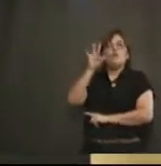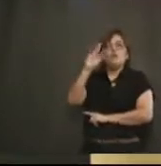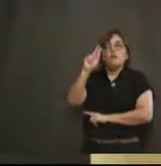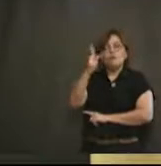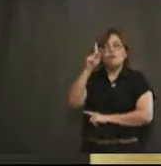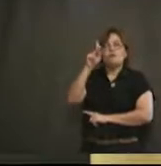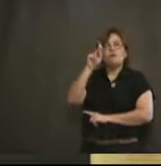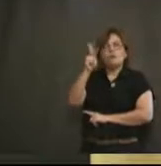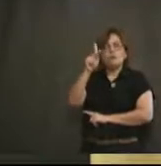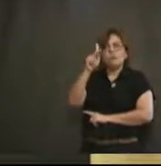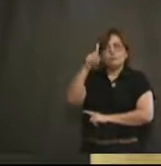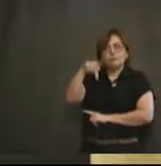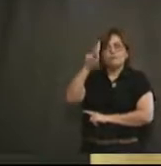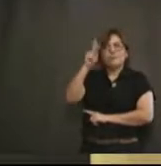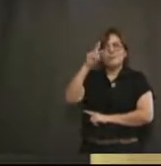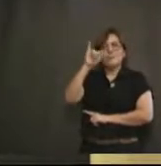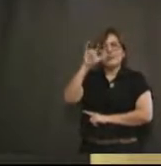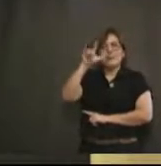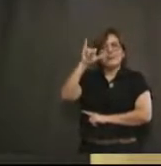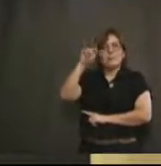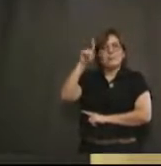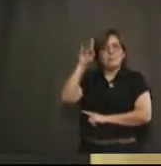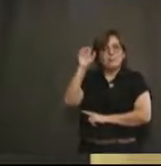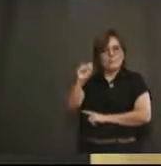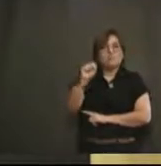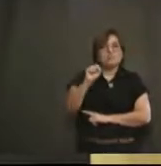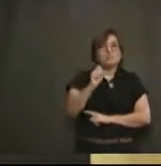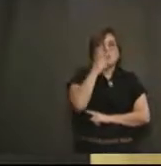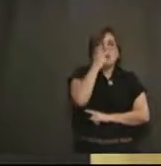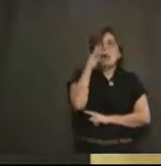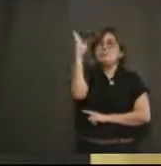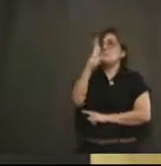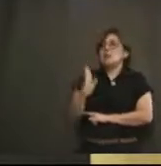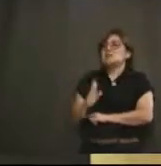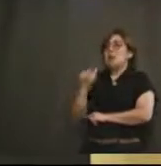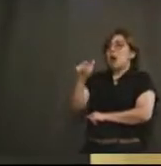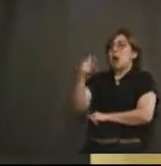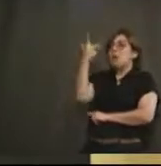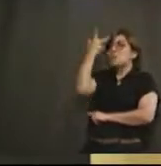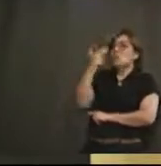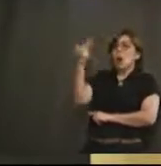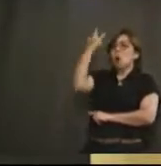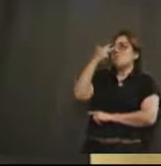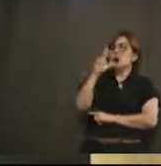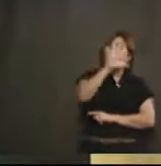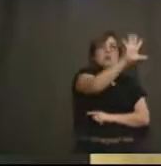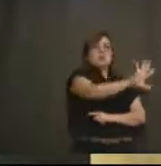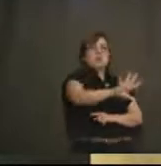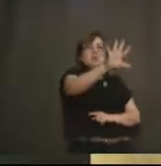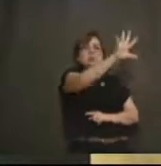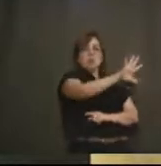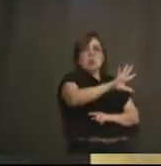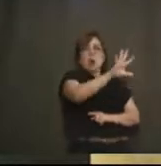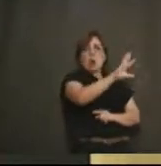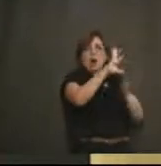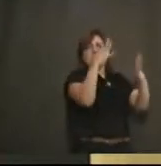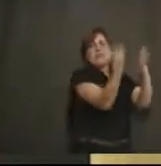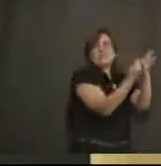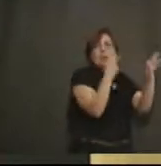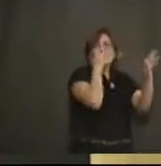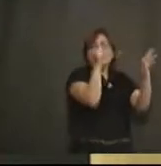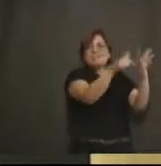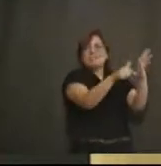aconteça, é inaceitável que o Brasil fale como se fosse um fato natural que o território amazônico é dominado pelo crime, né?